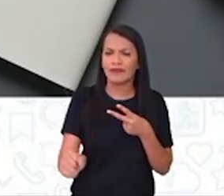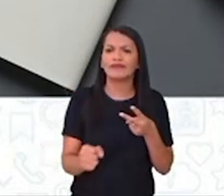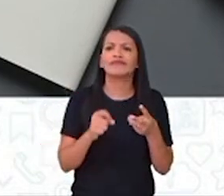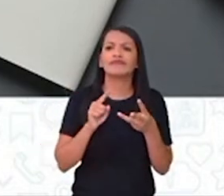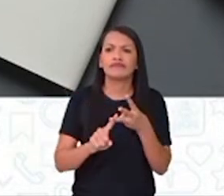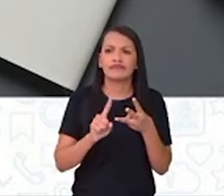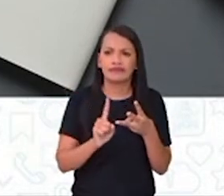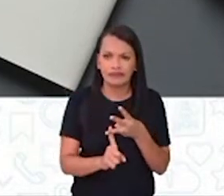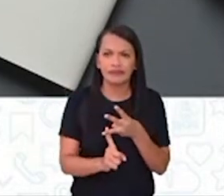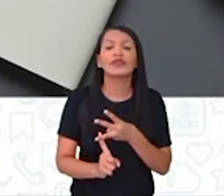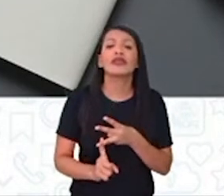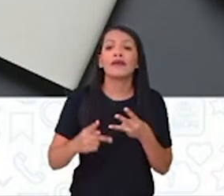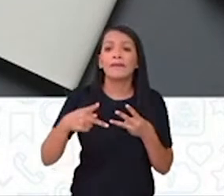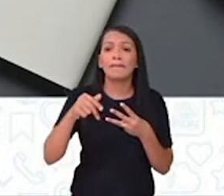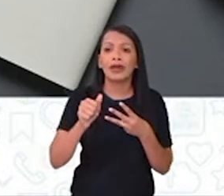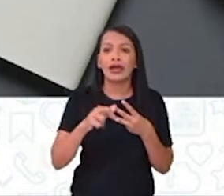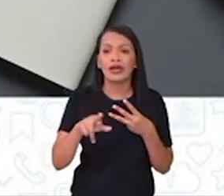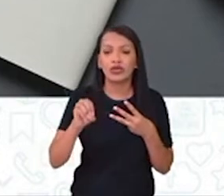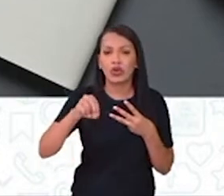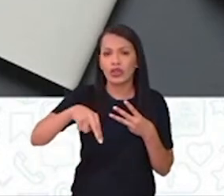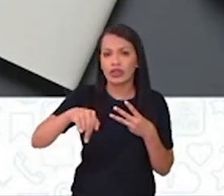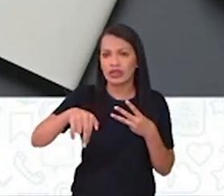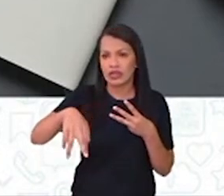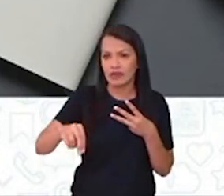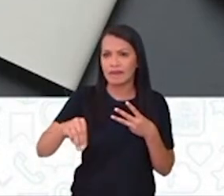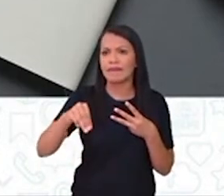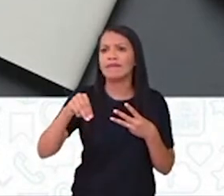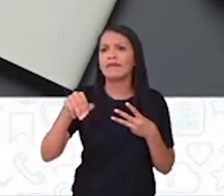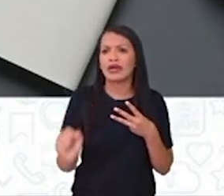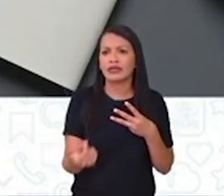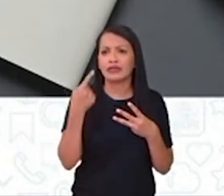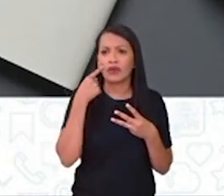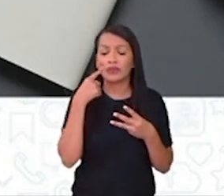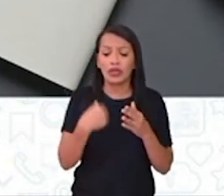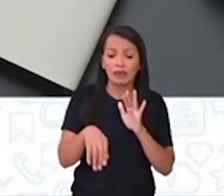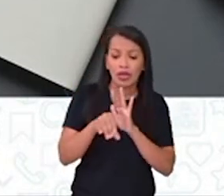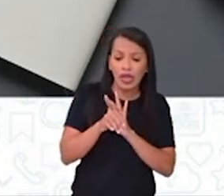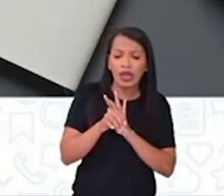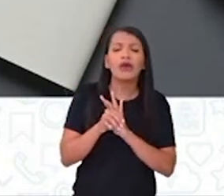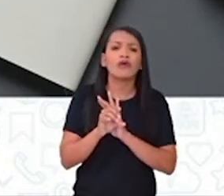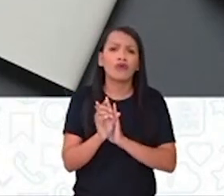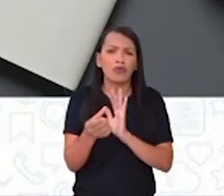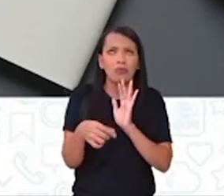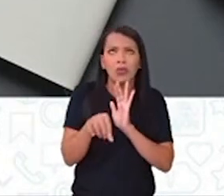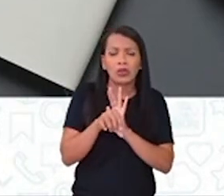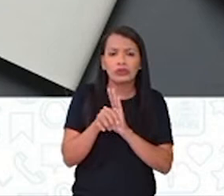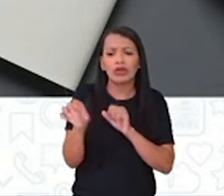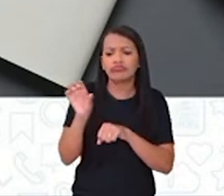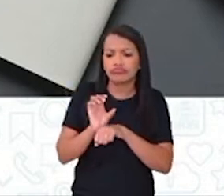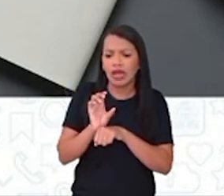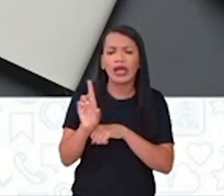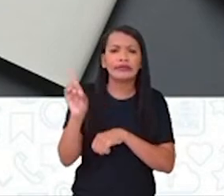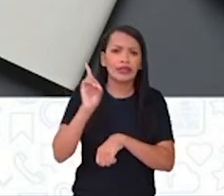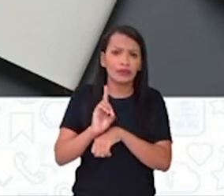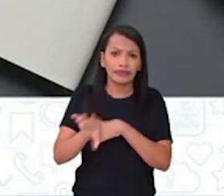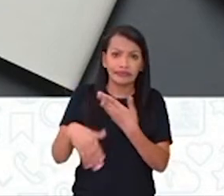gente vem trabalhando, de ambiguidade e polissemia, entre outros. E são esses conceitos, né, sinônimos,